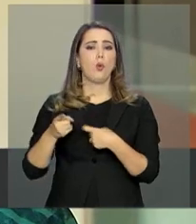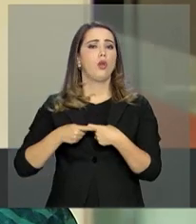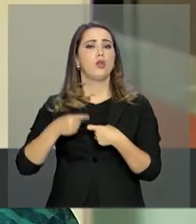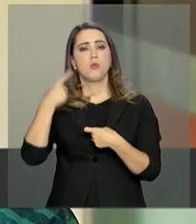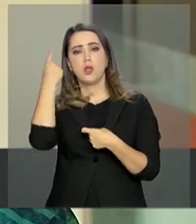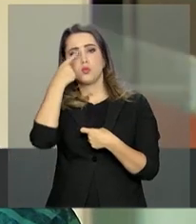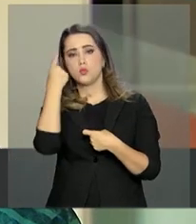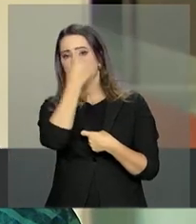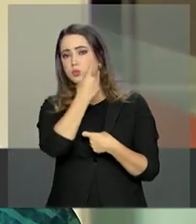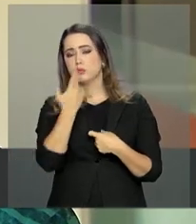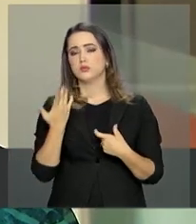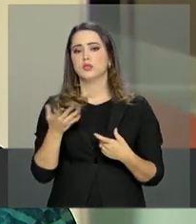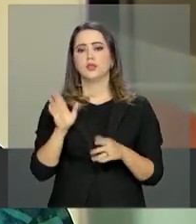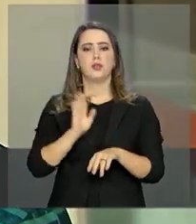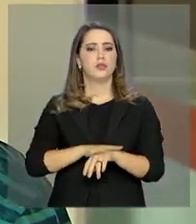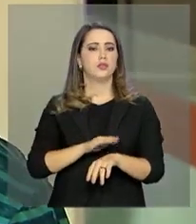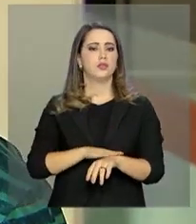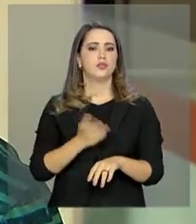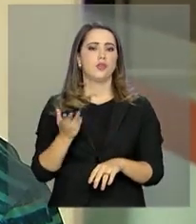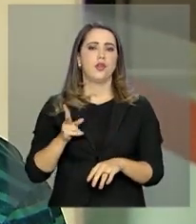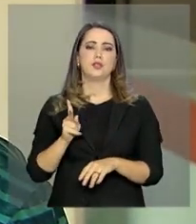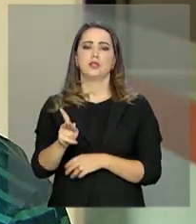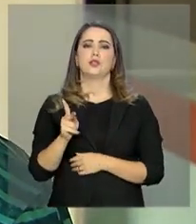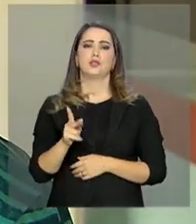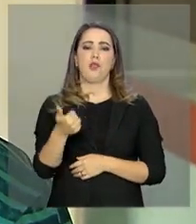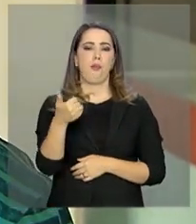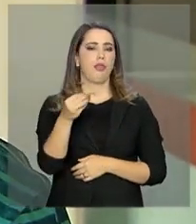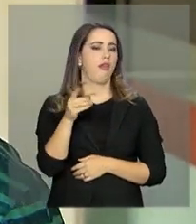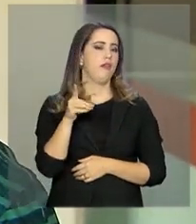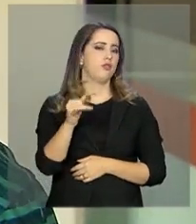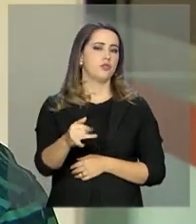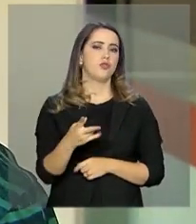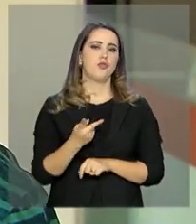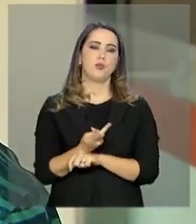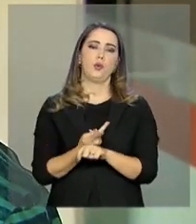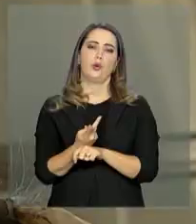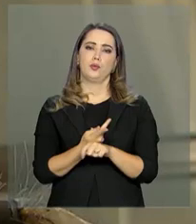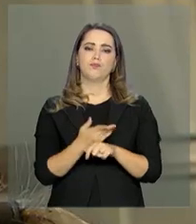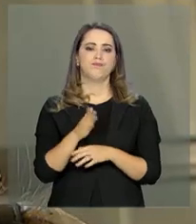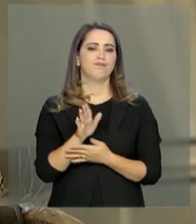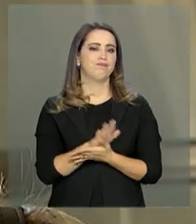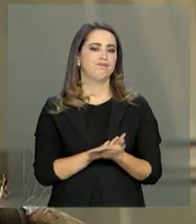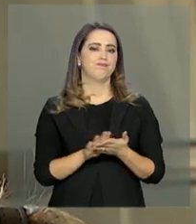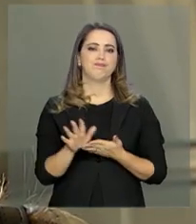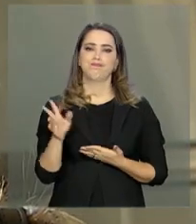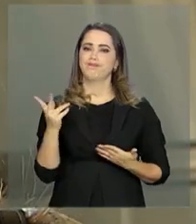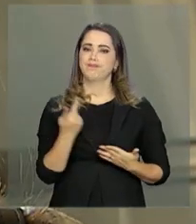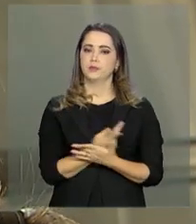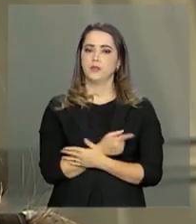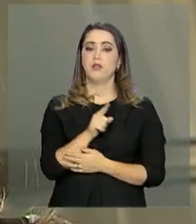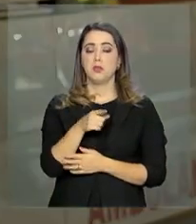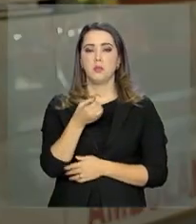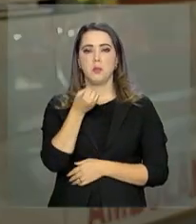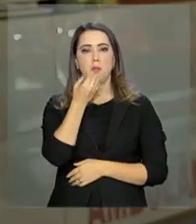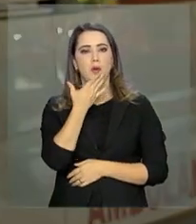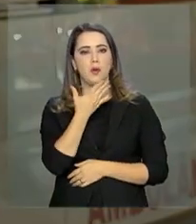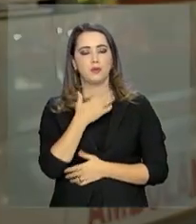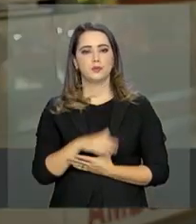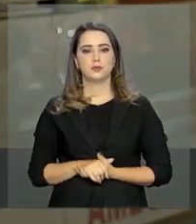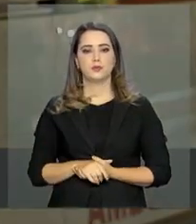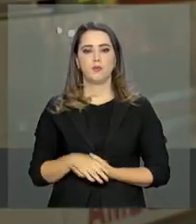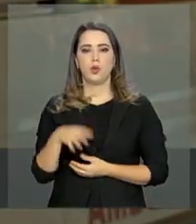no momento é já tenho vindo aqui em 2010 disse sem sucesso mas também tenho que elogiar o